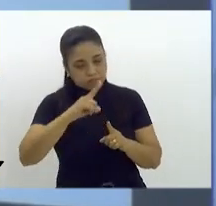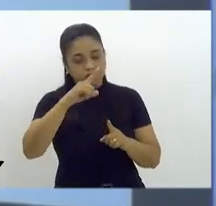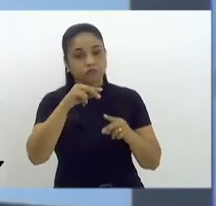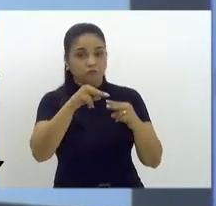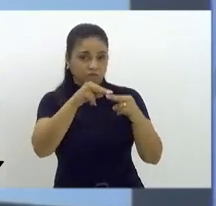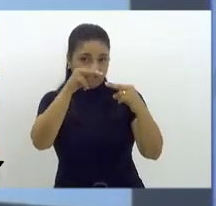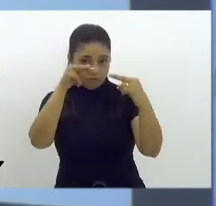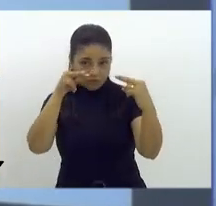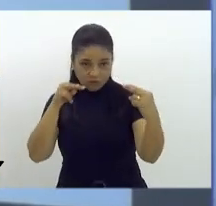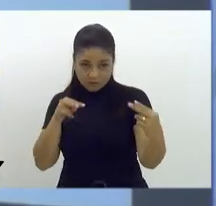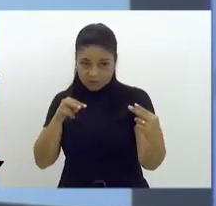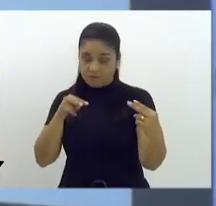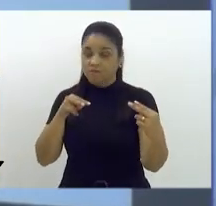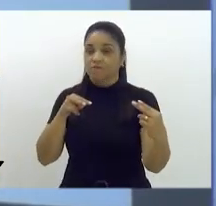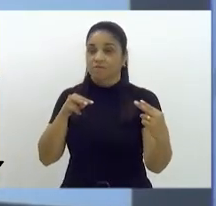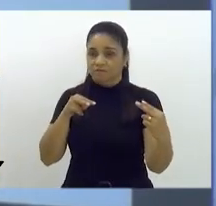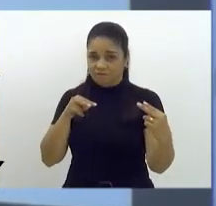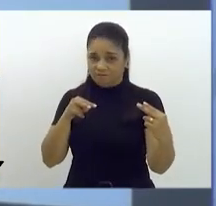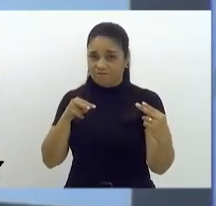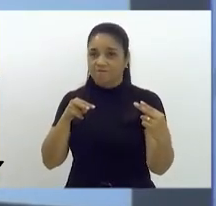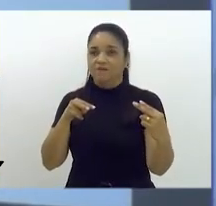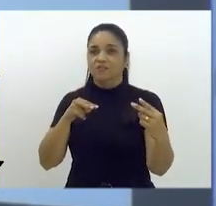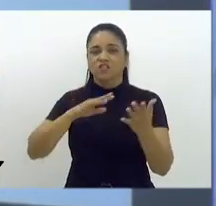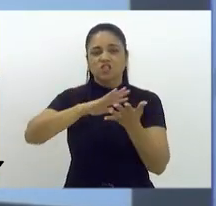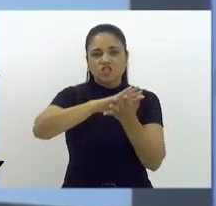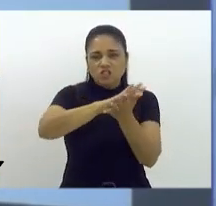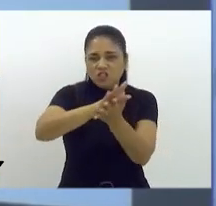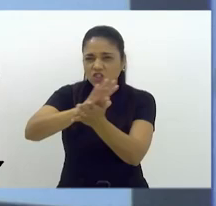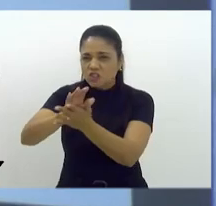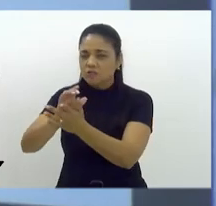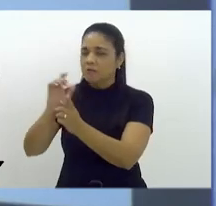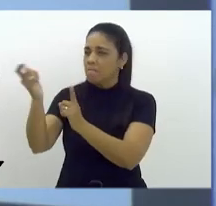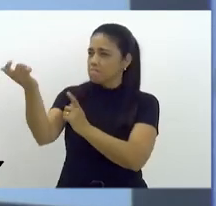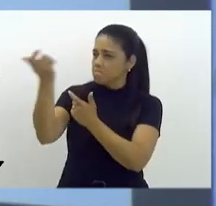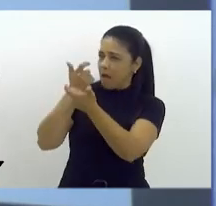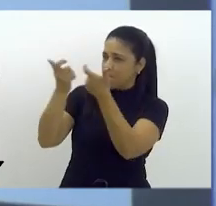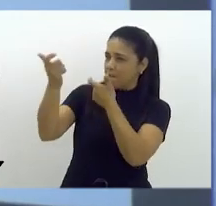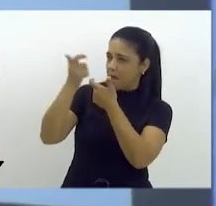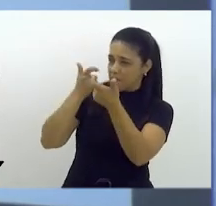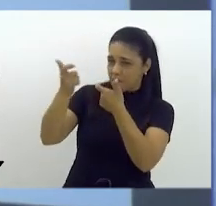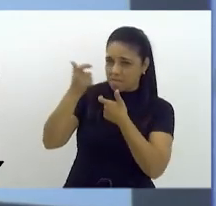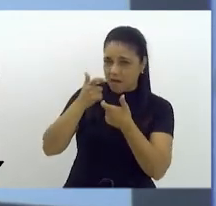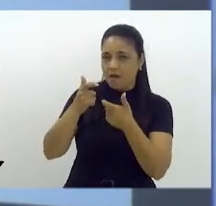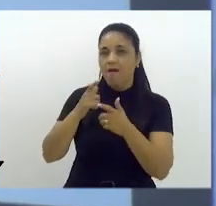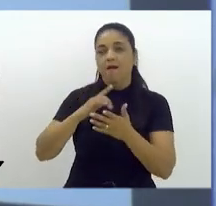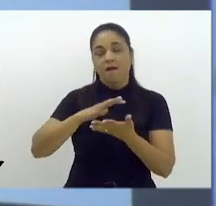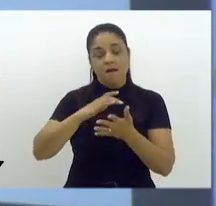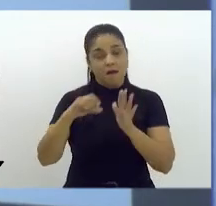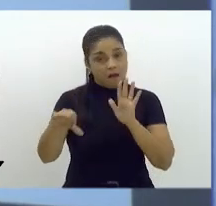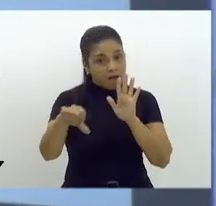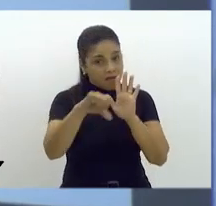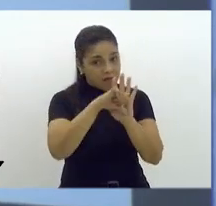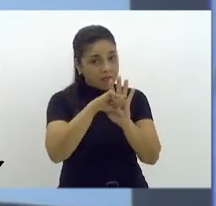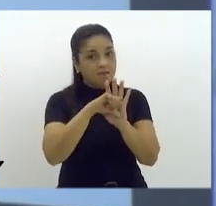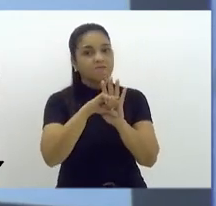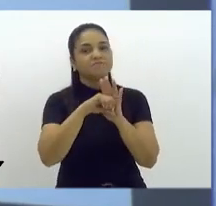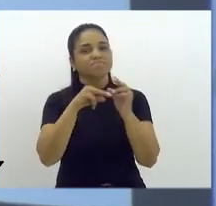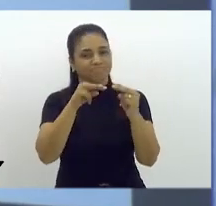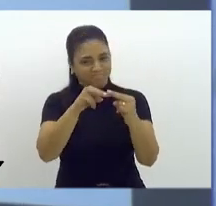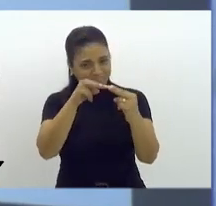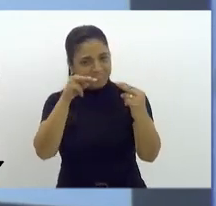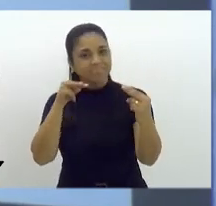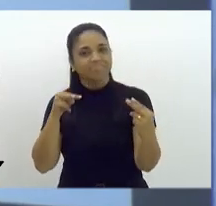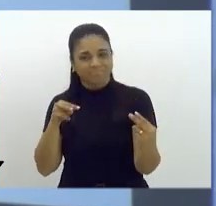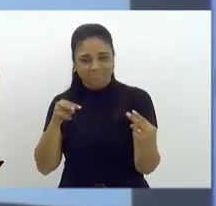virtual violência moral injúria difamação então esses crimes são muito praticados em ambientes virtual contra